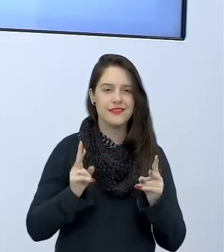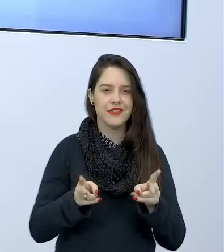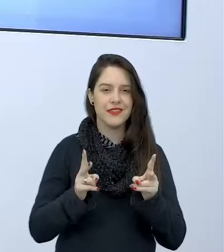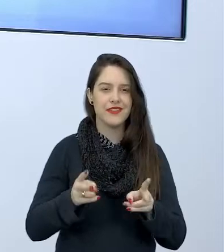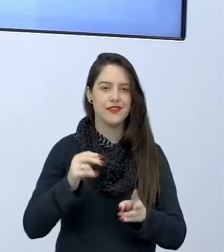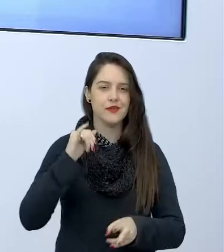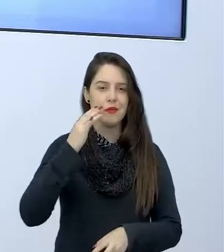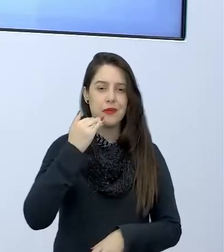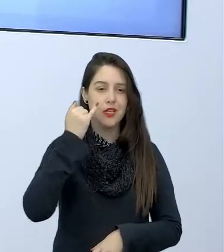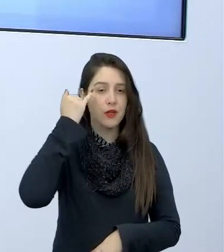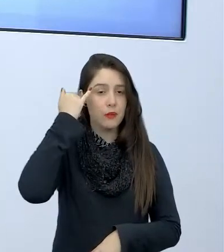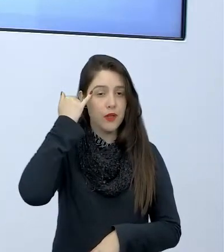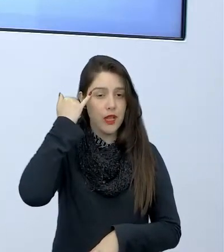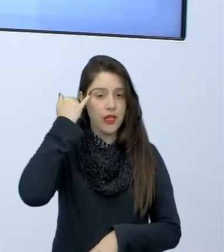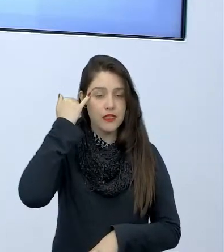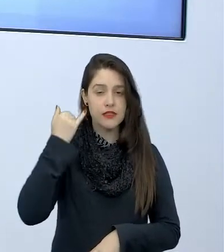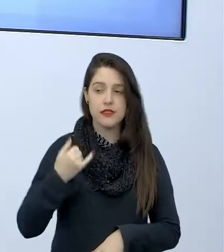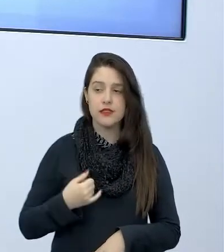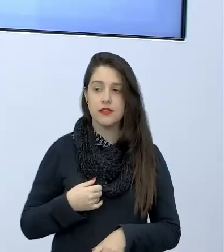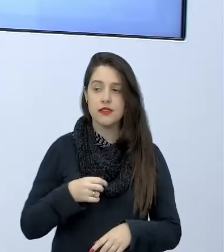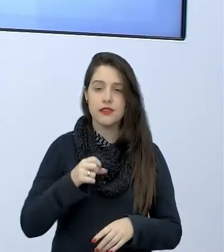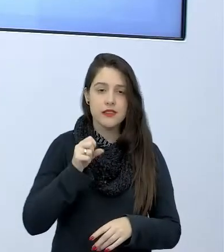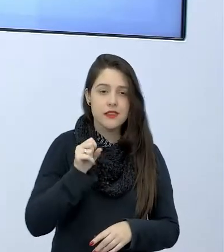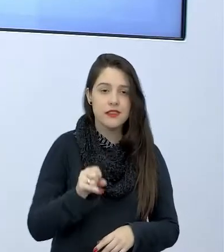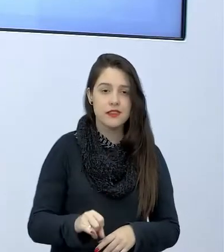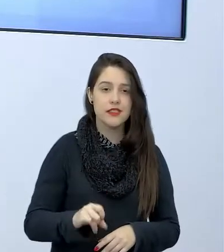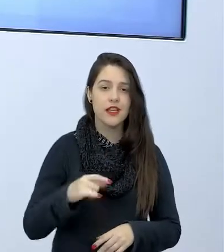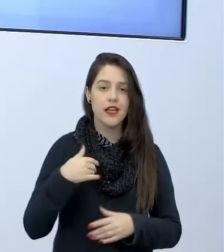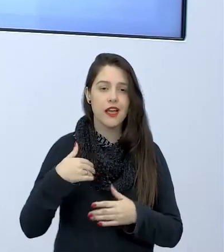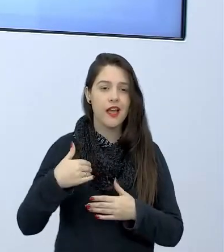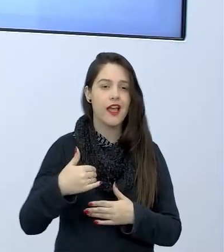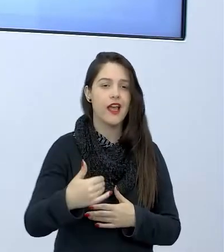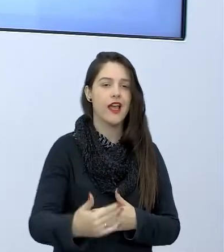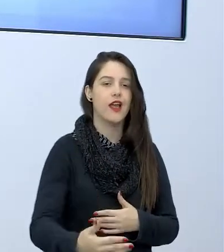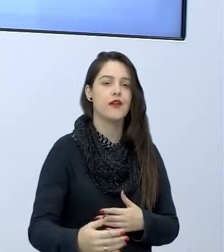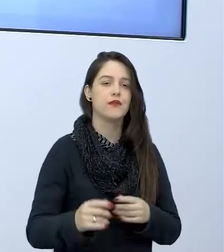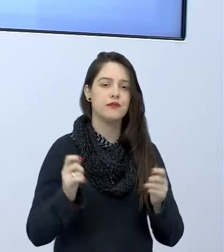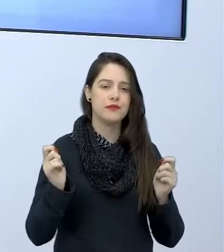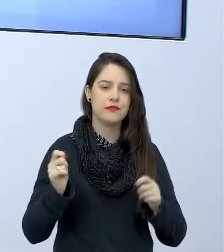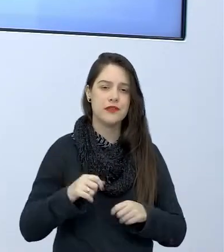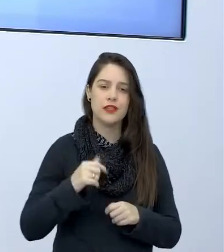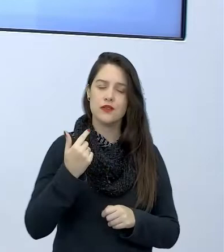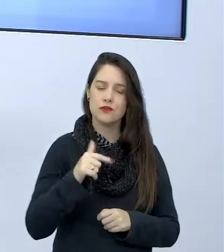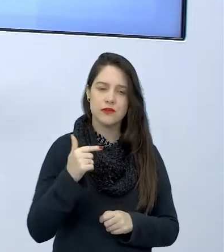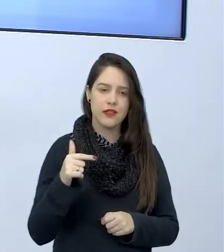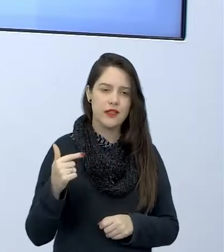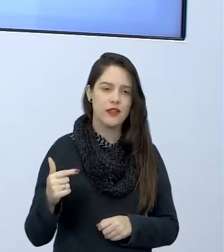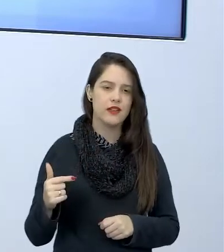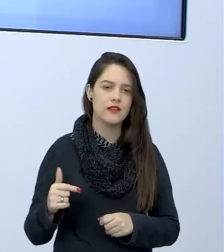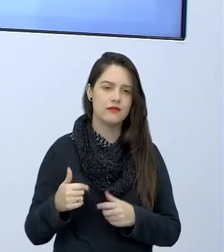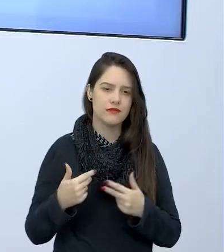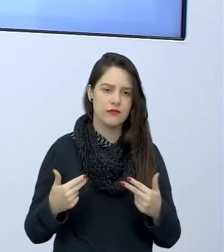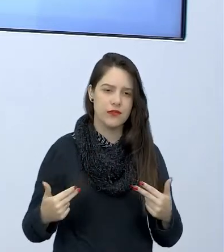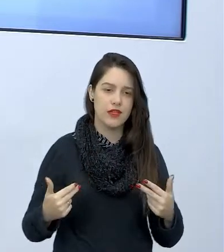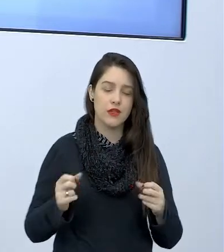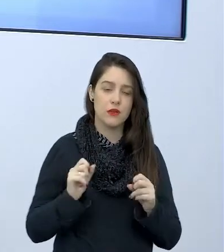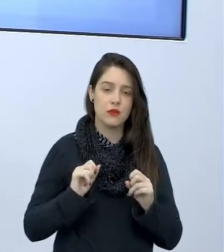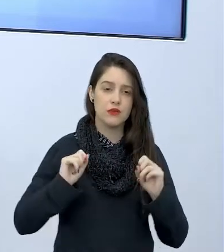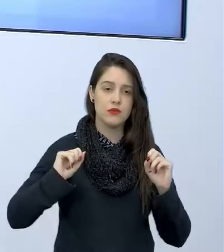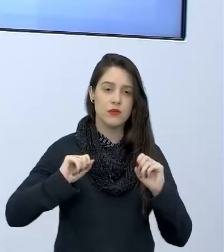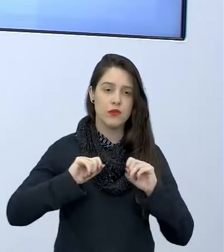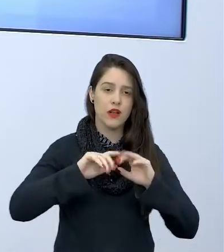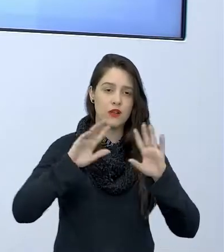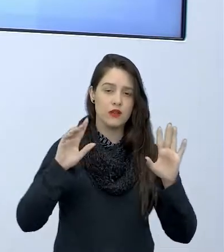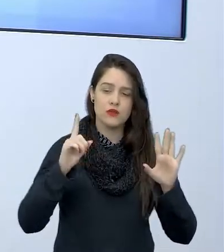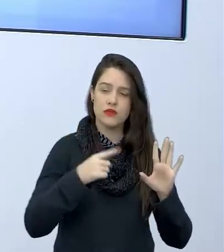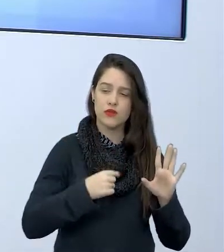chinesa. Então, se realmente isso não fosse tão expressivo, a gente não teria isso de uma maneira tão clara e tão presente